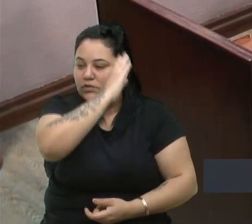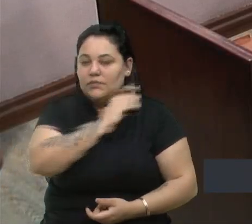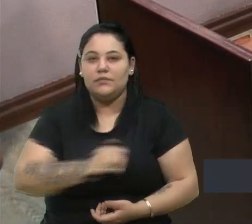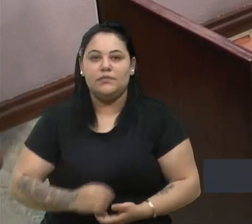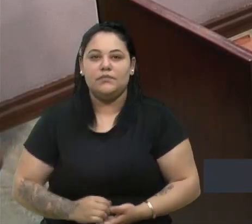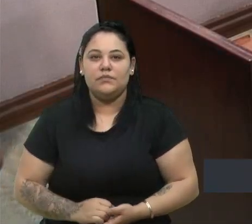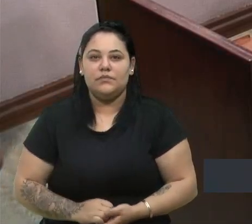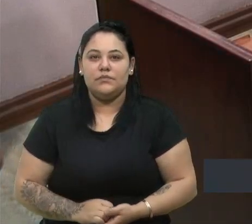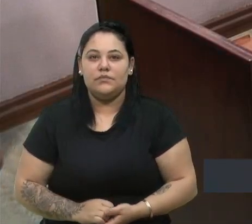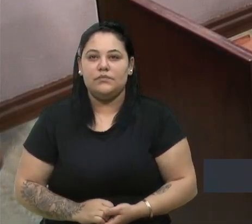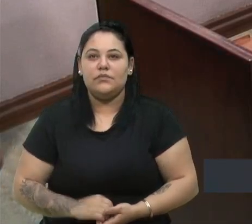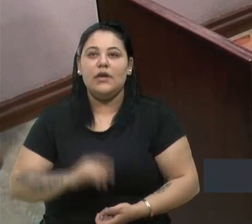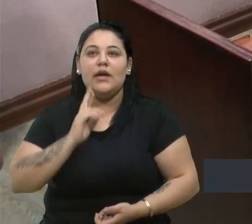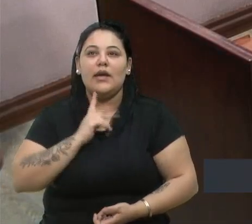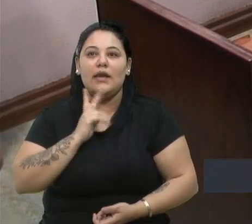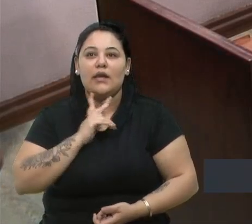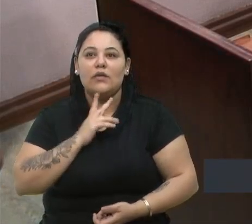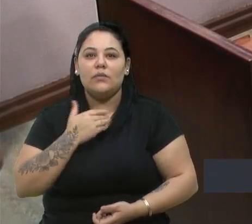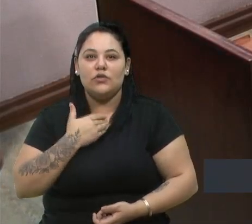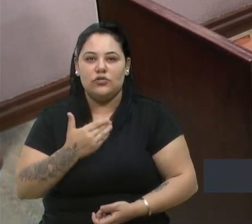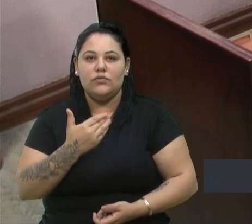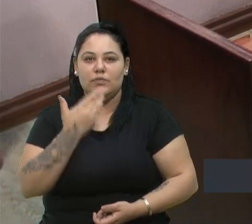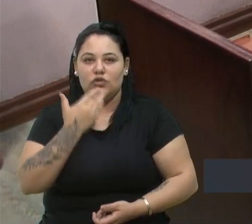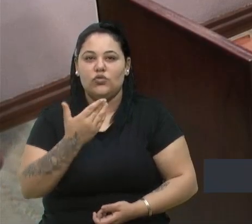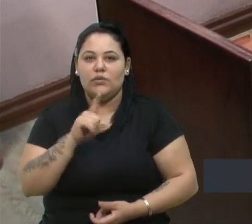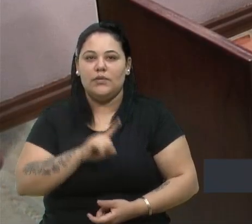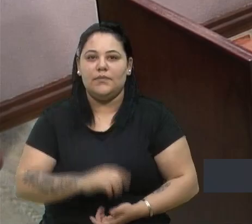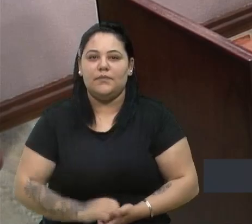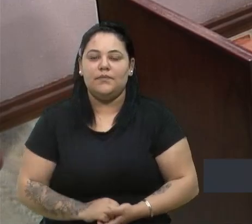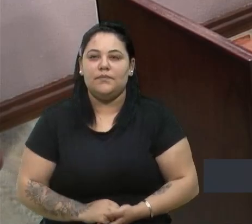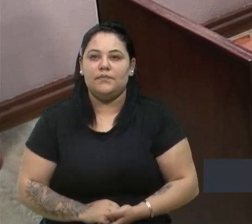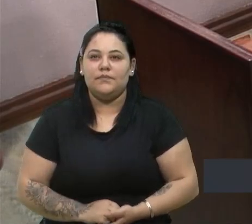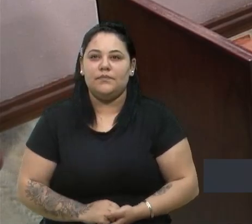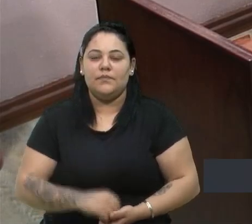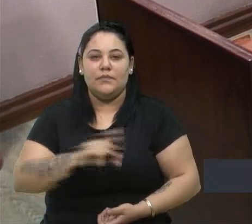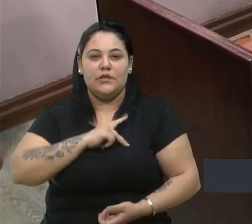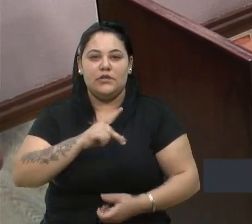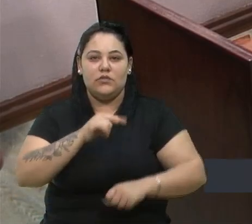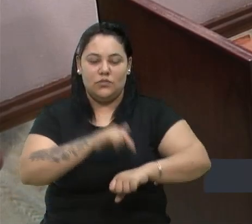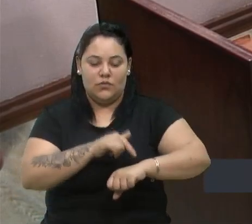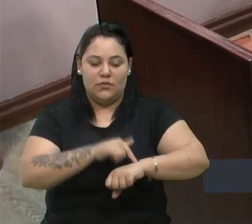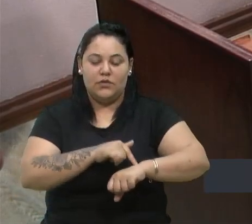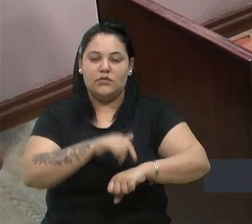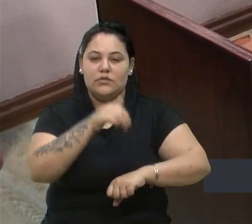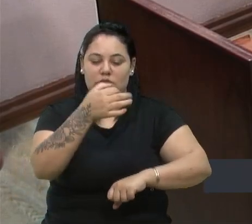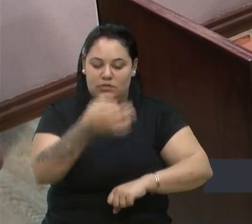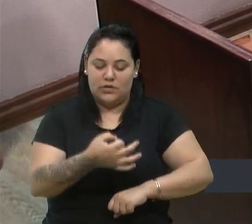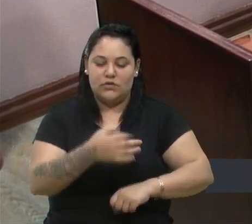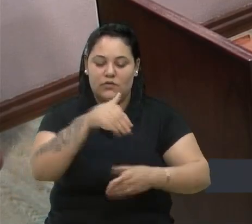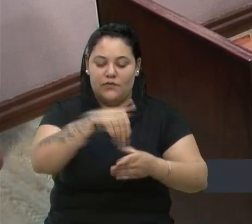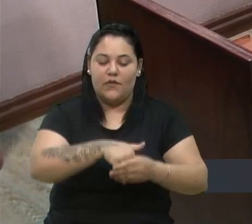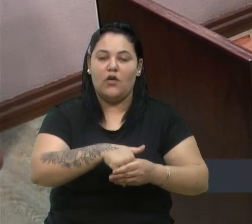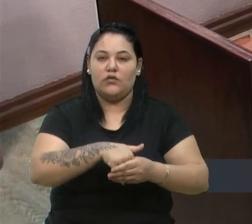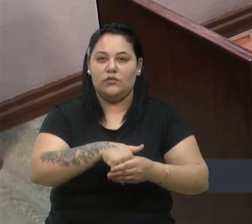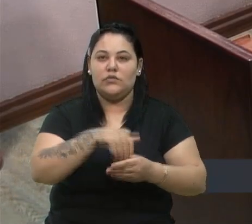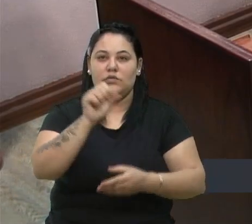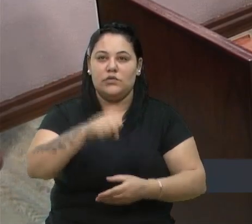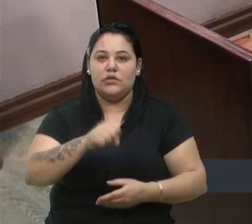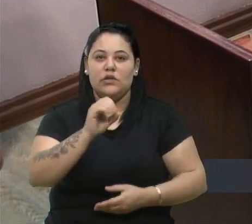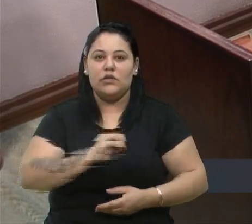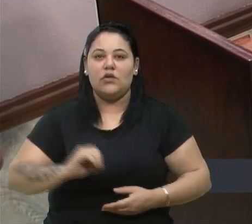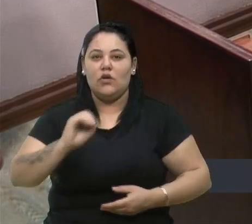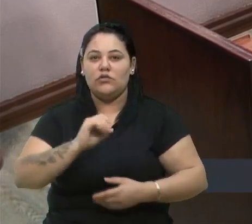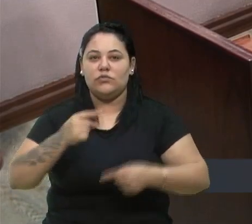Presidente. Renato. Senhor presidente, momento oportuno, com certeza votei favorável e que ótima discussão,